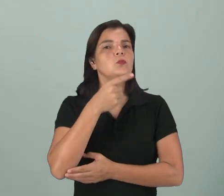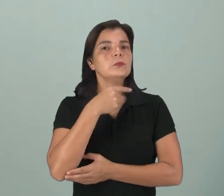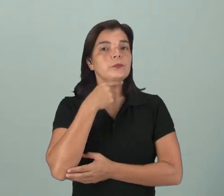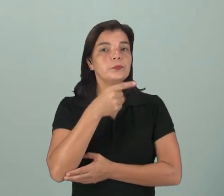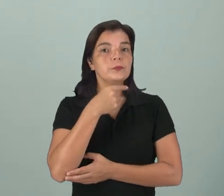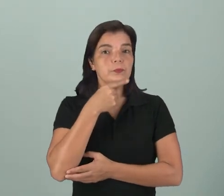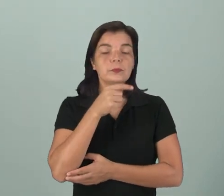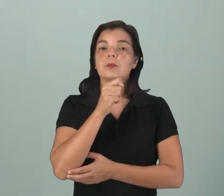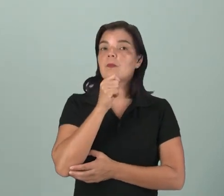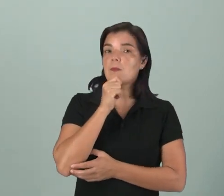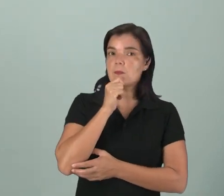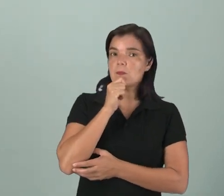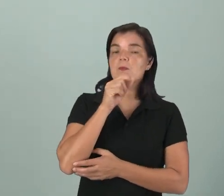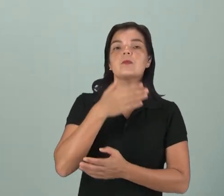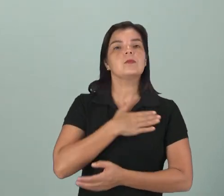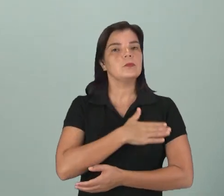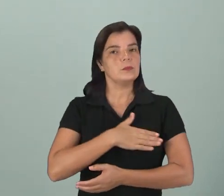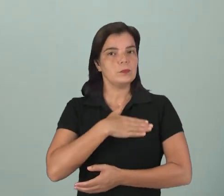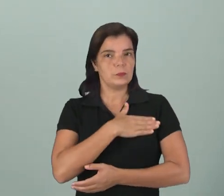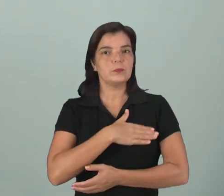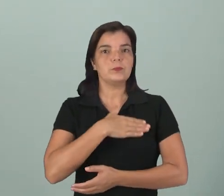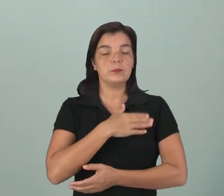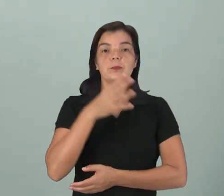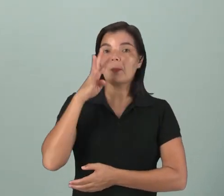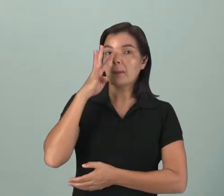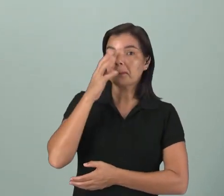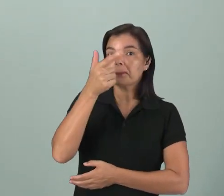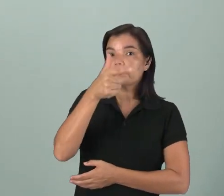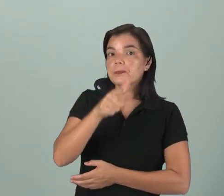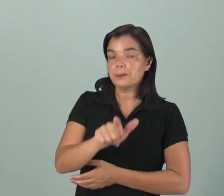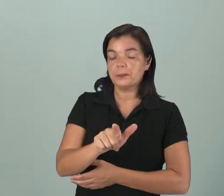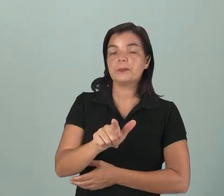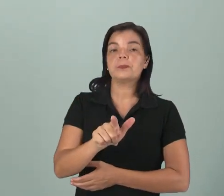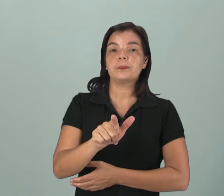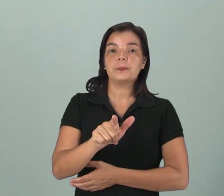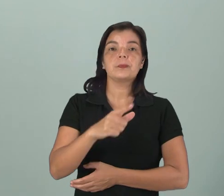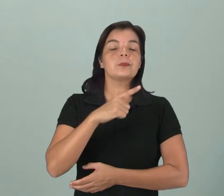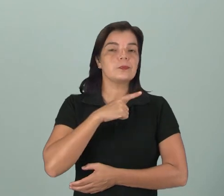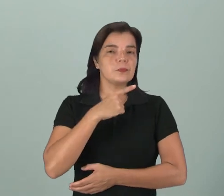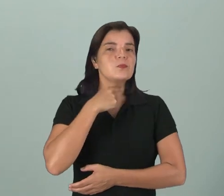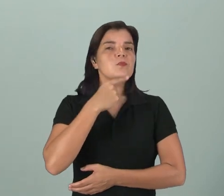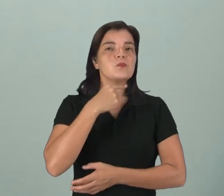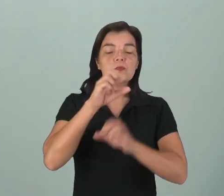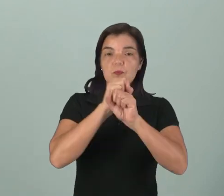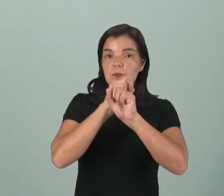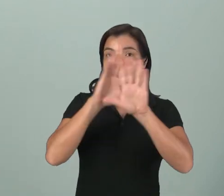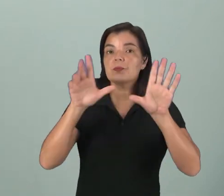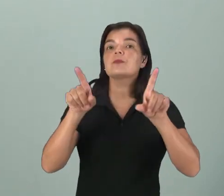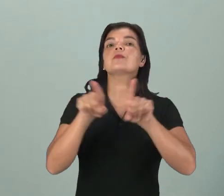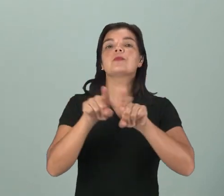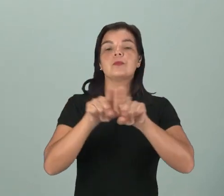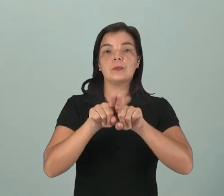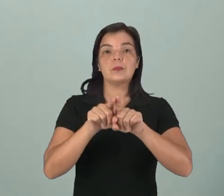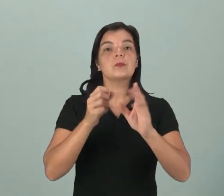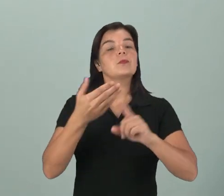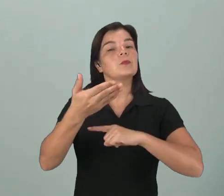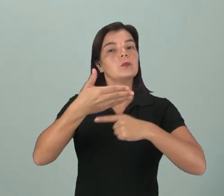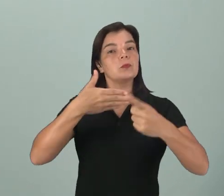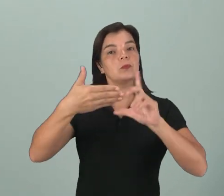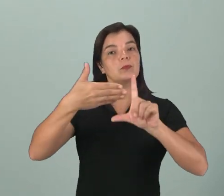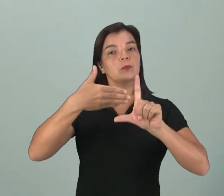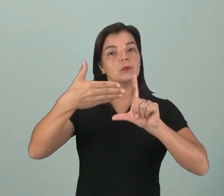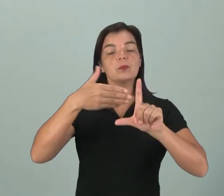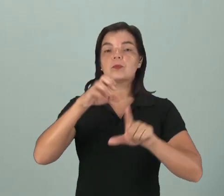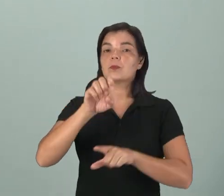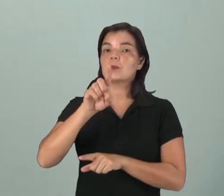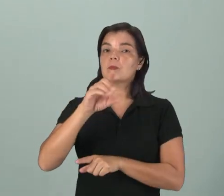dúvida ainda e você gostaria de assistir novamente para tirar essa dúvida, você pode acessar a nossa plataforma